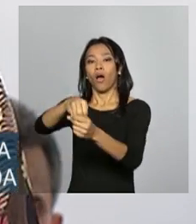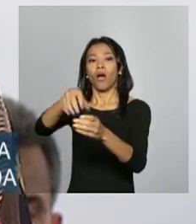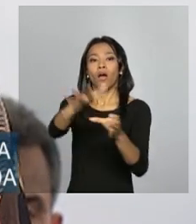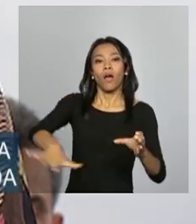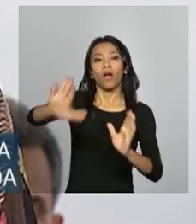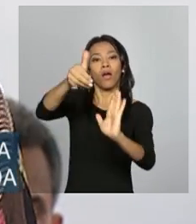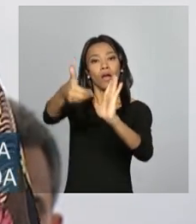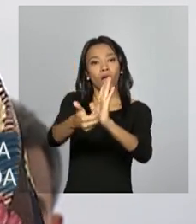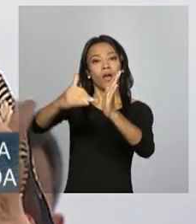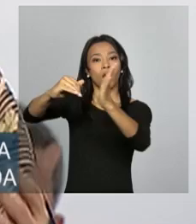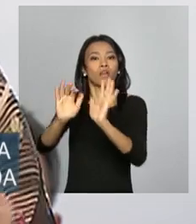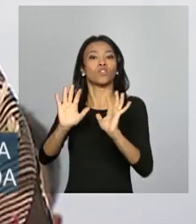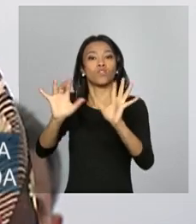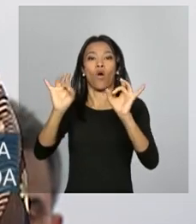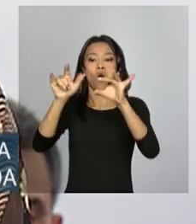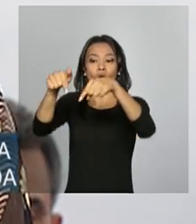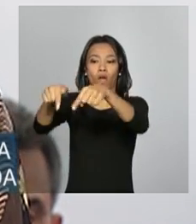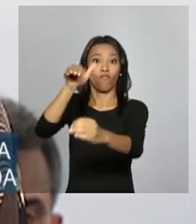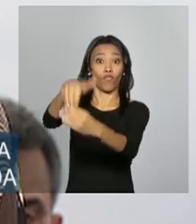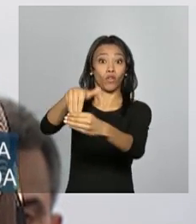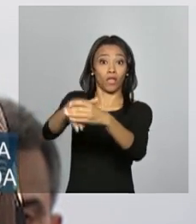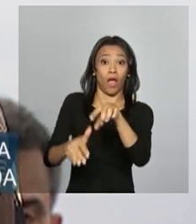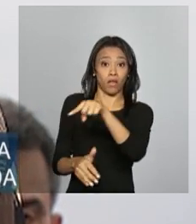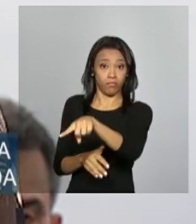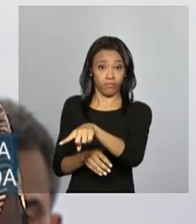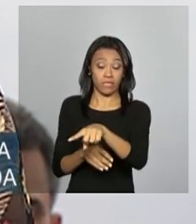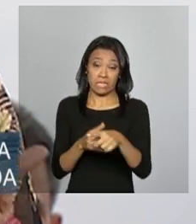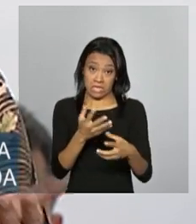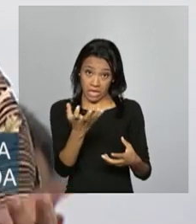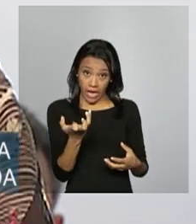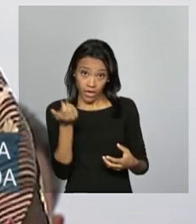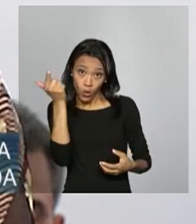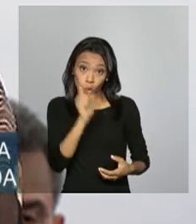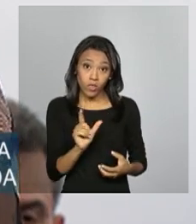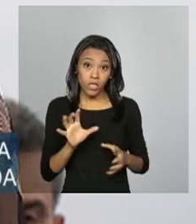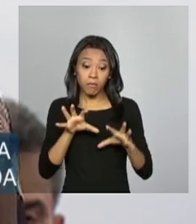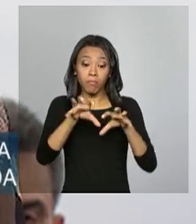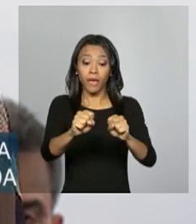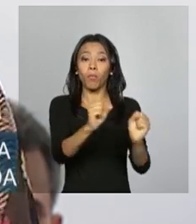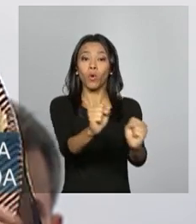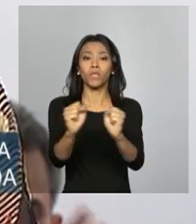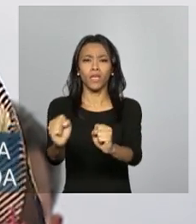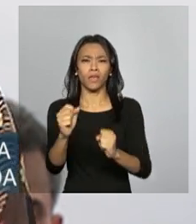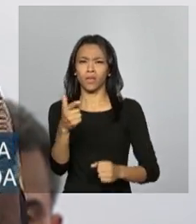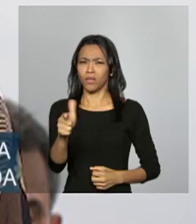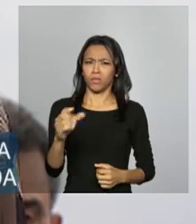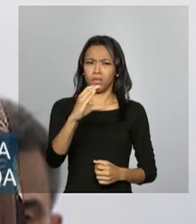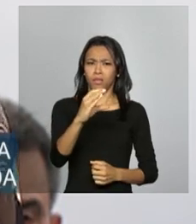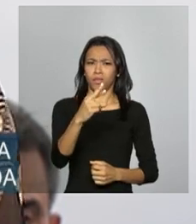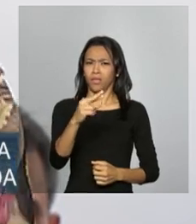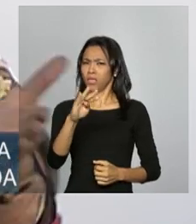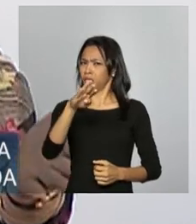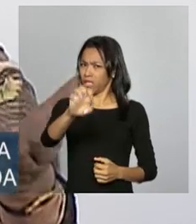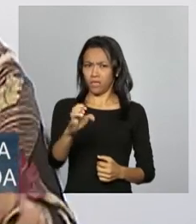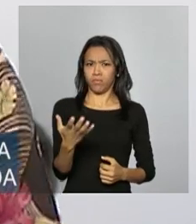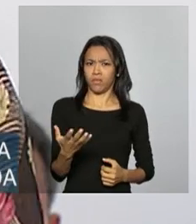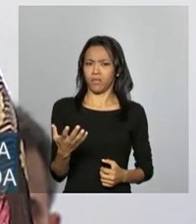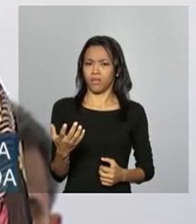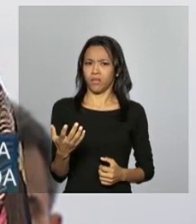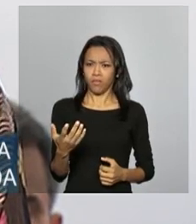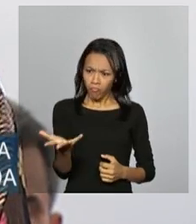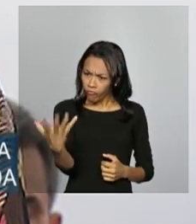Porque se eles querem chegar ao poder e não têm crime, só tem um caminho: